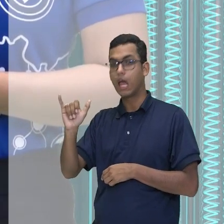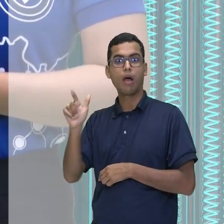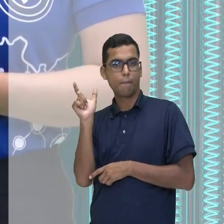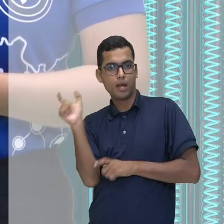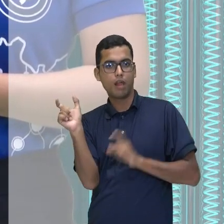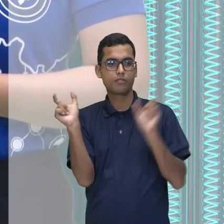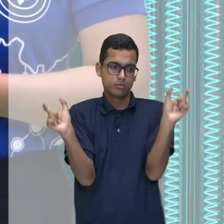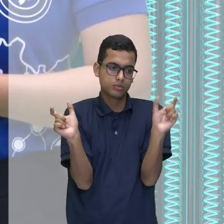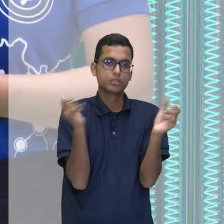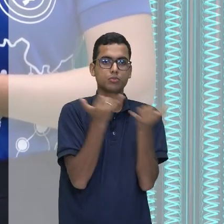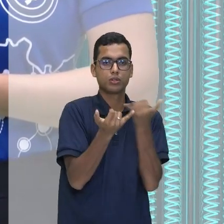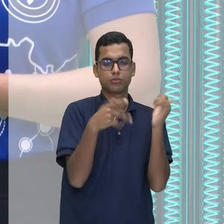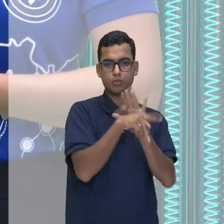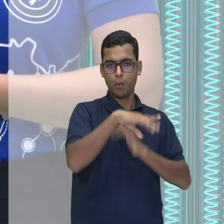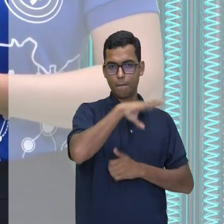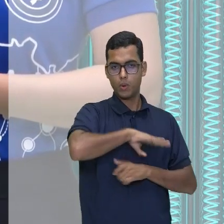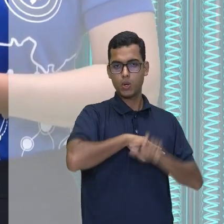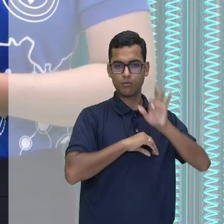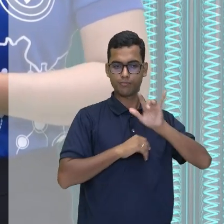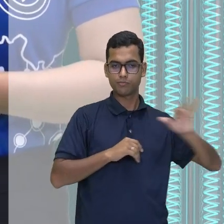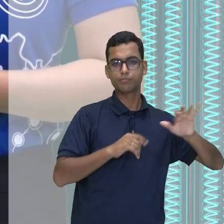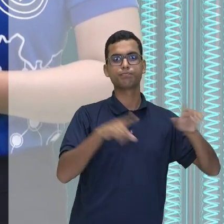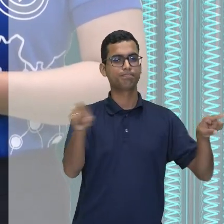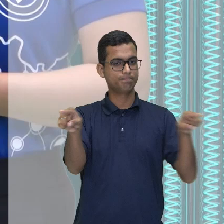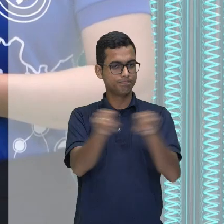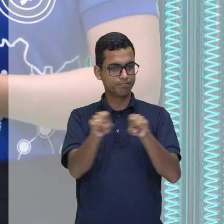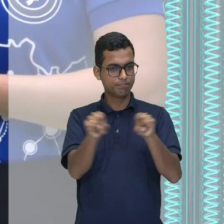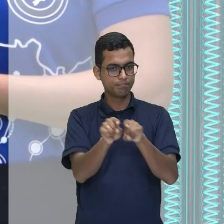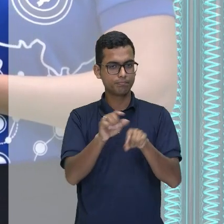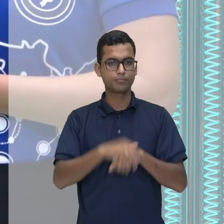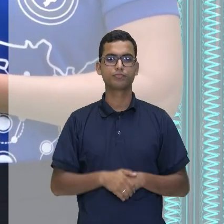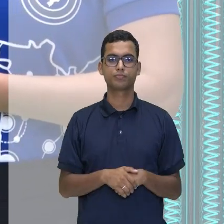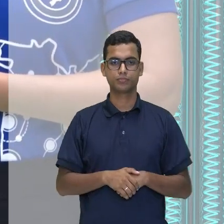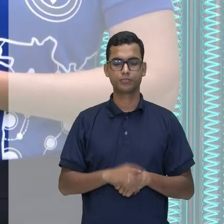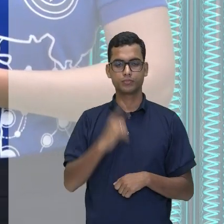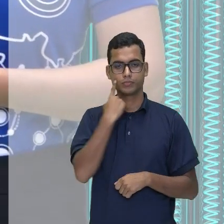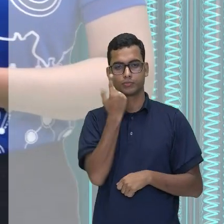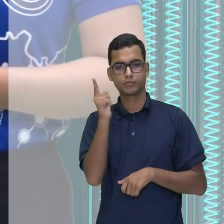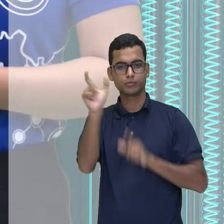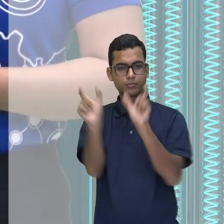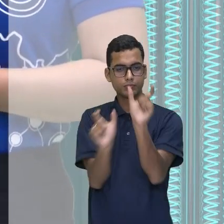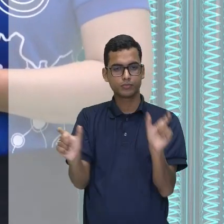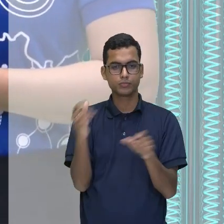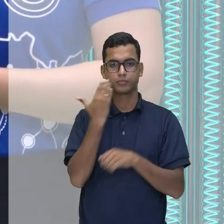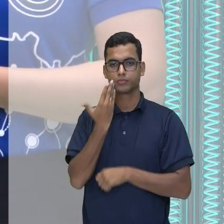temos mais palavras, temos palavras conhecidas, como a palavra day,